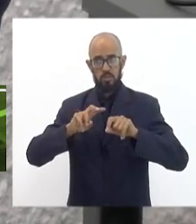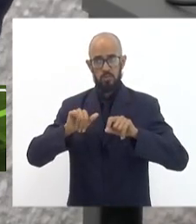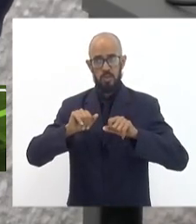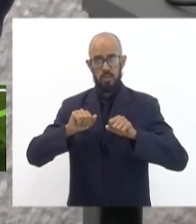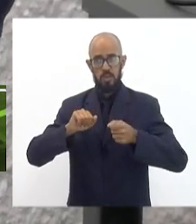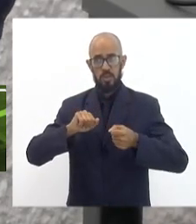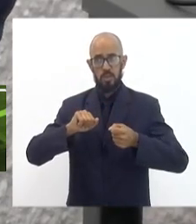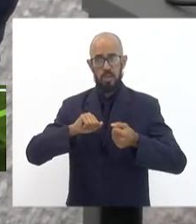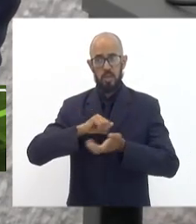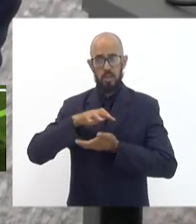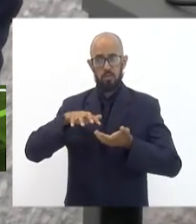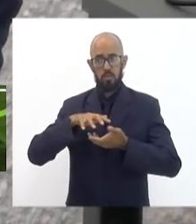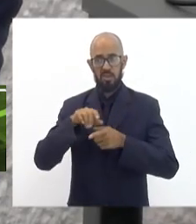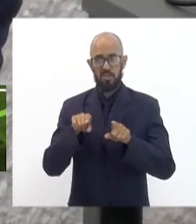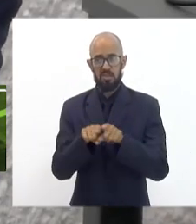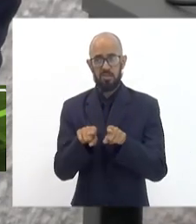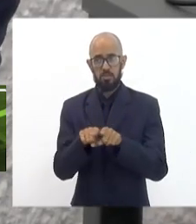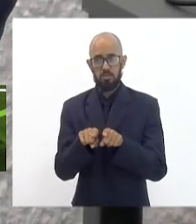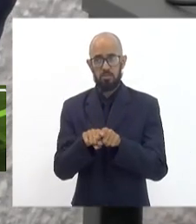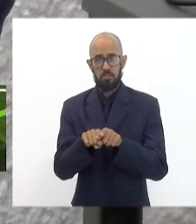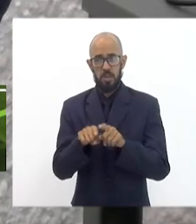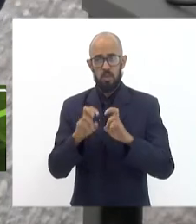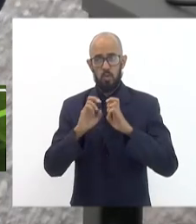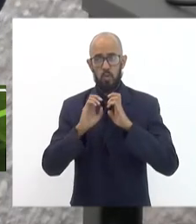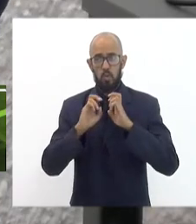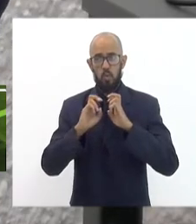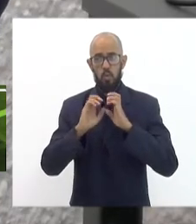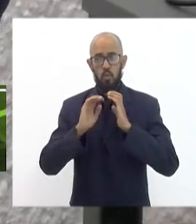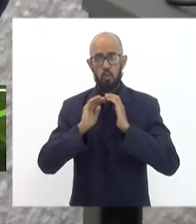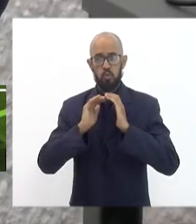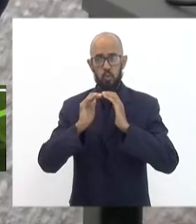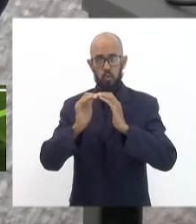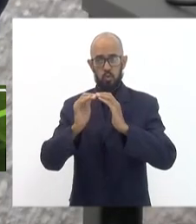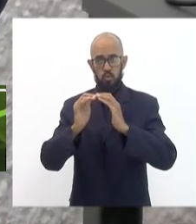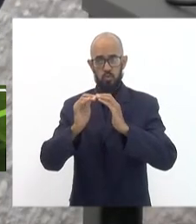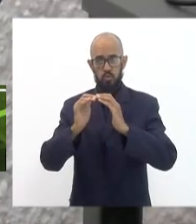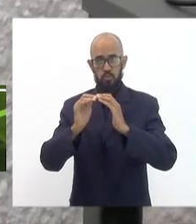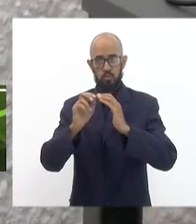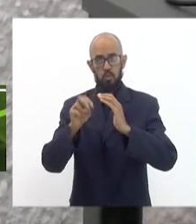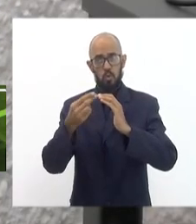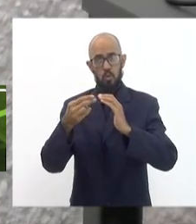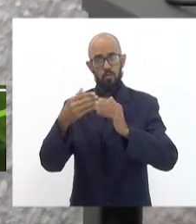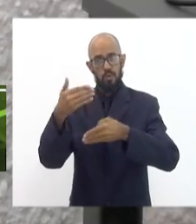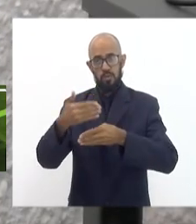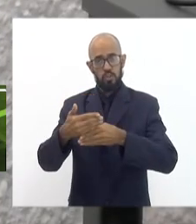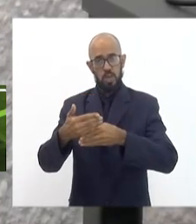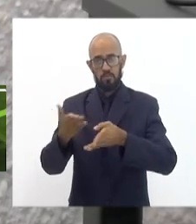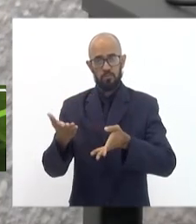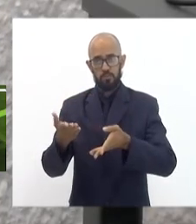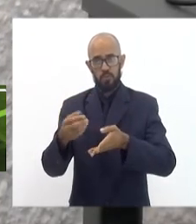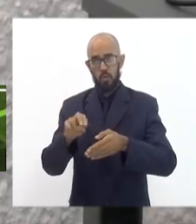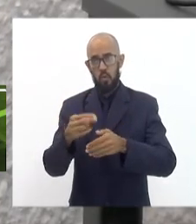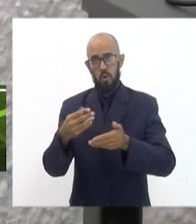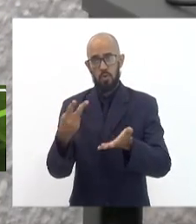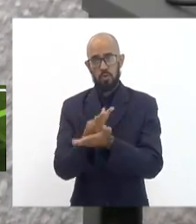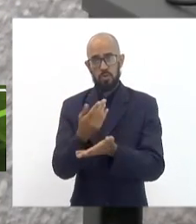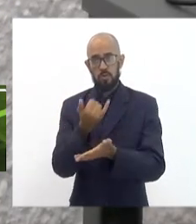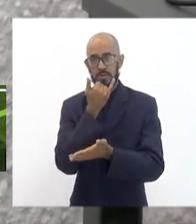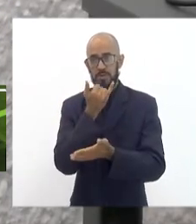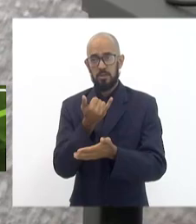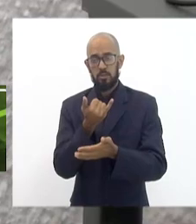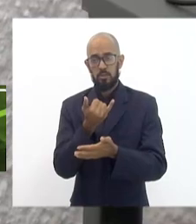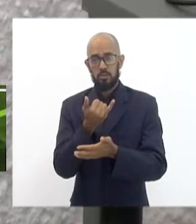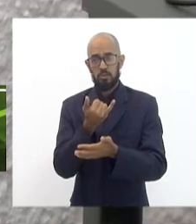ter que recuperar parte do túnel senão vai num tem um problema sério não não só isso nós vamos ter acidente as